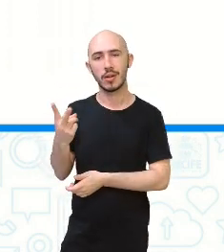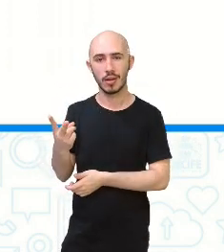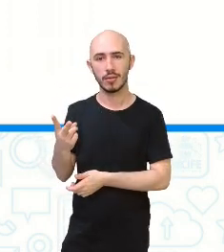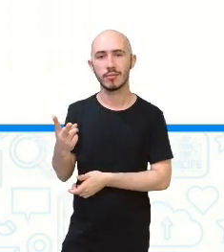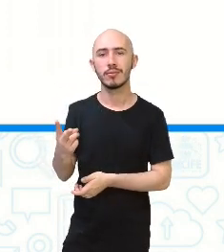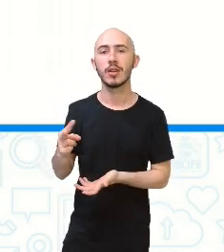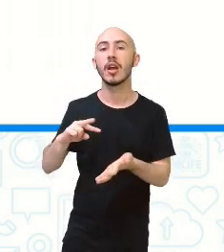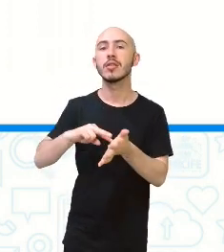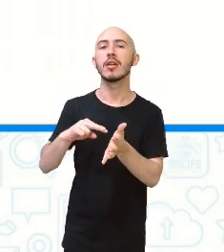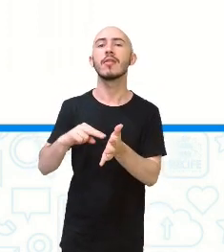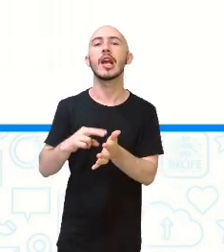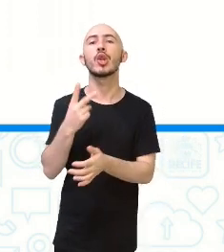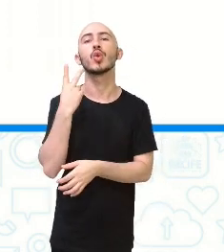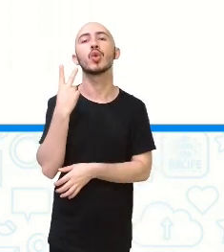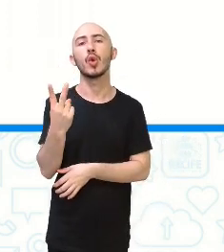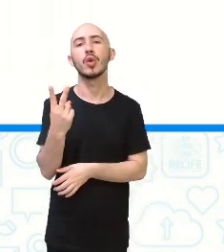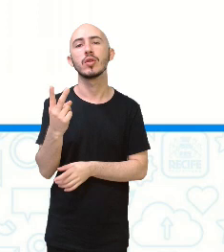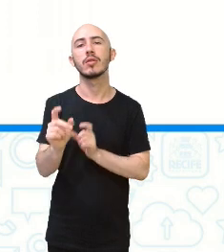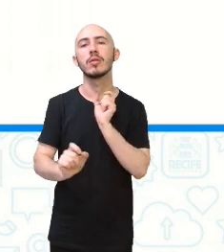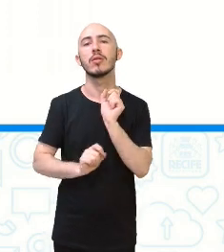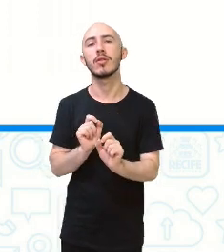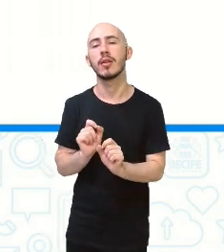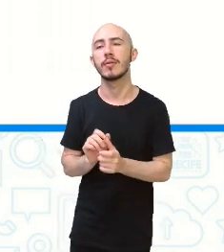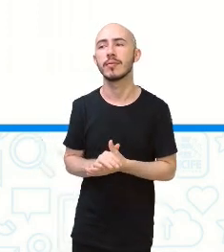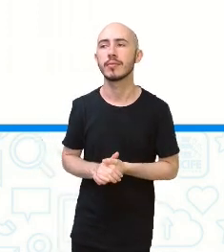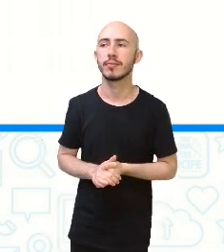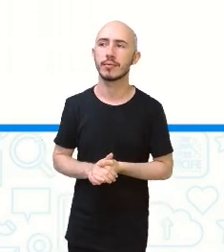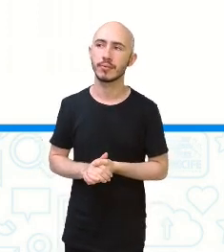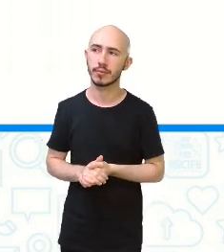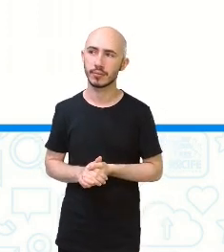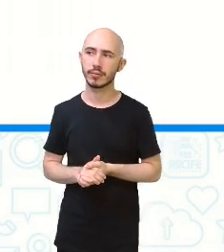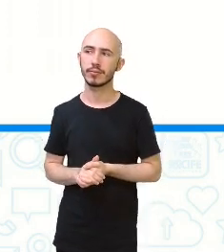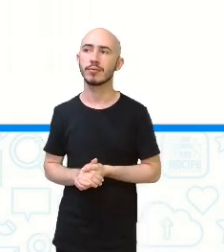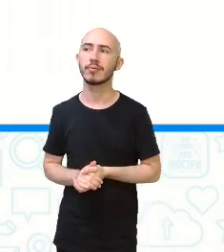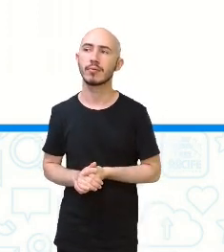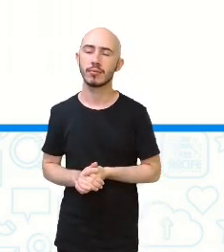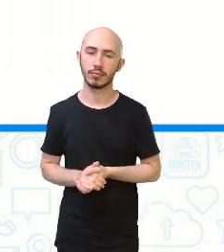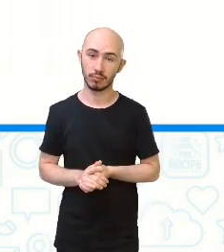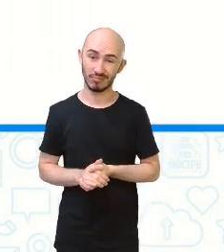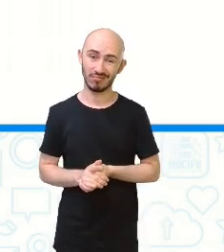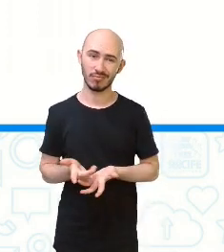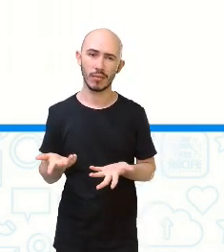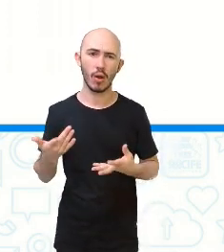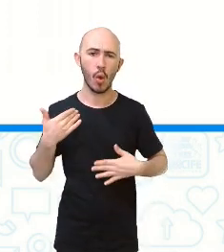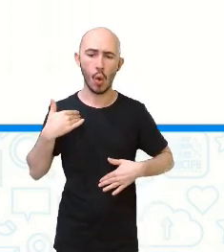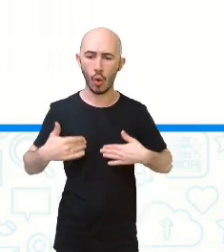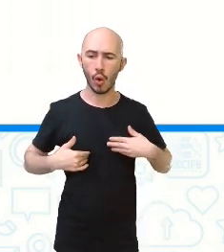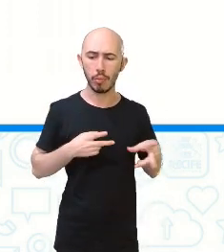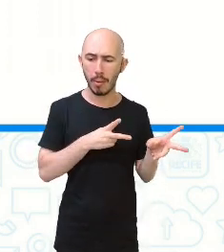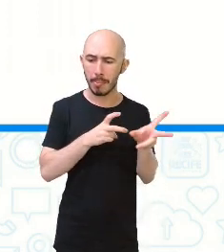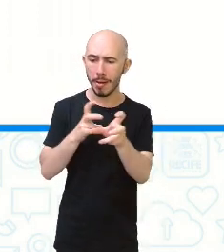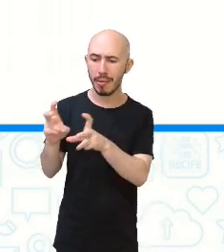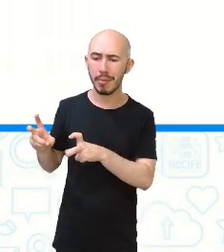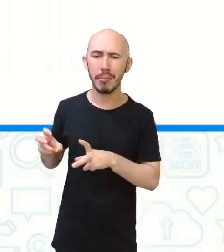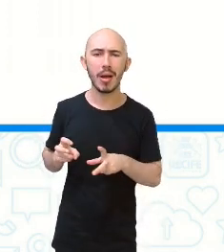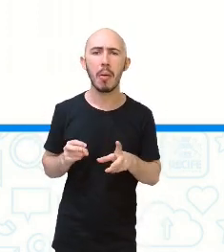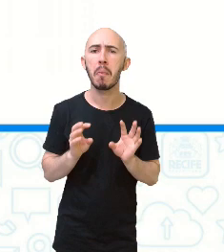2, perder a sensibilidade das partes ou de parte do corpo,